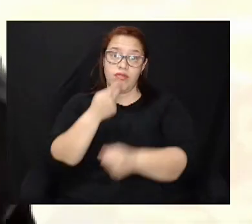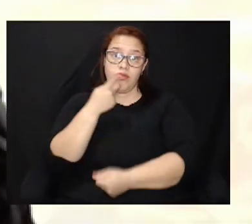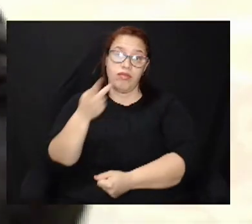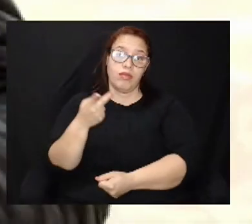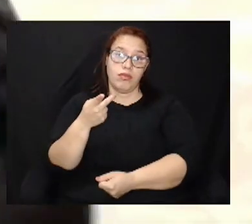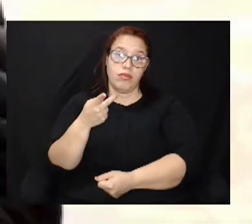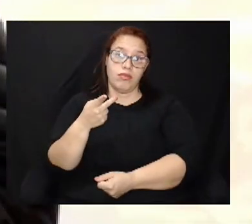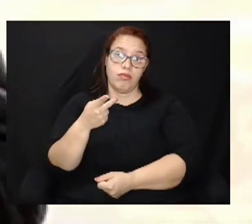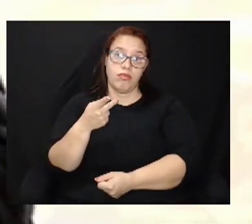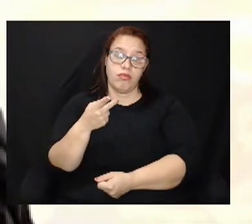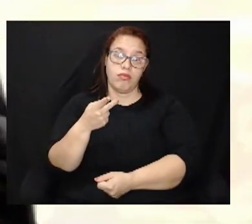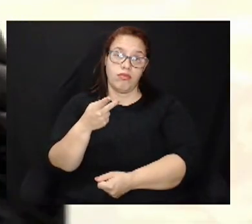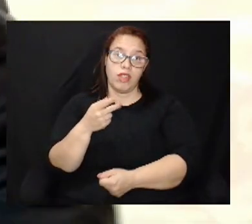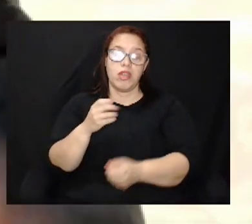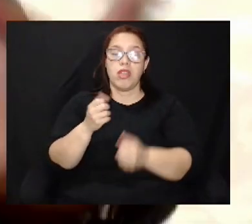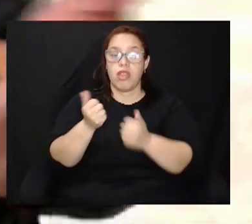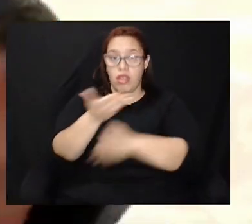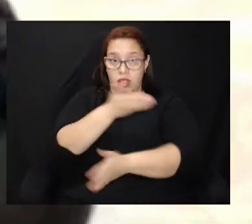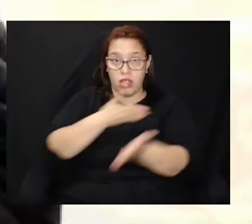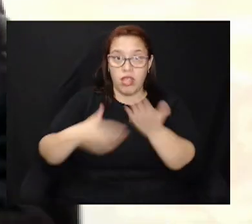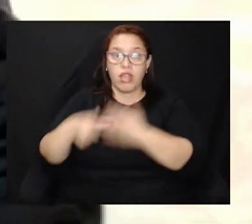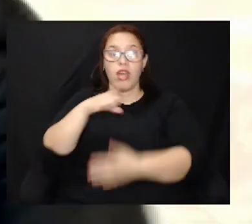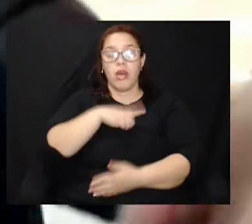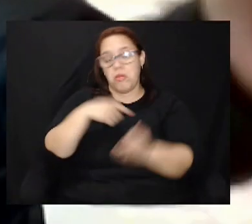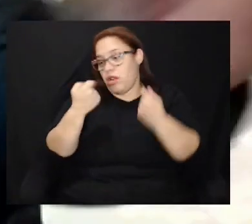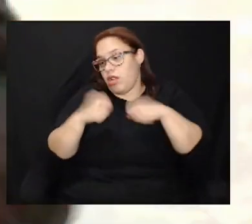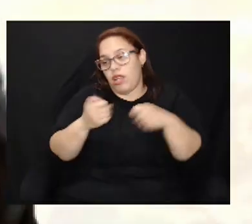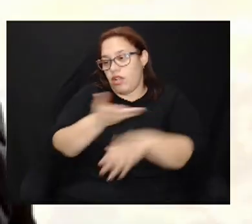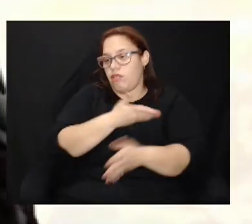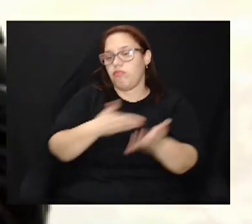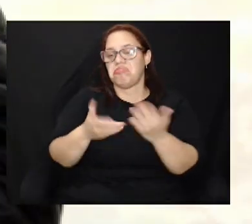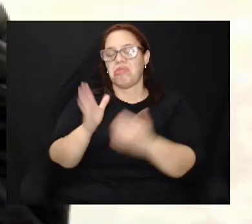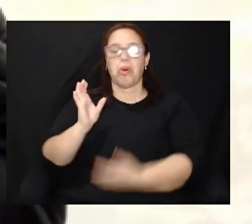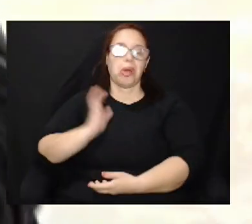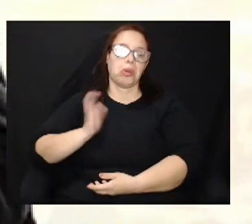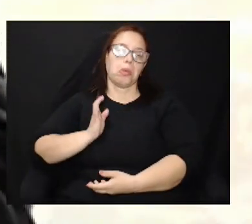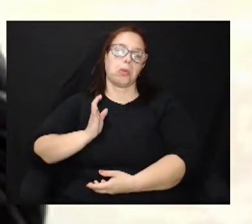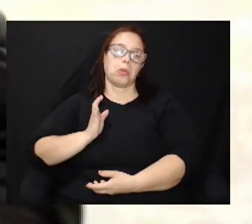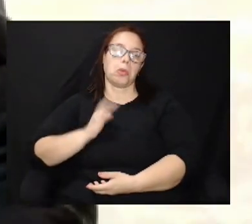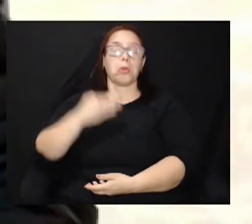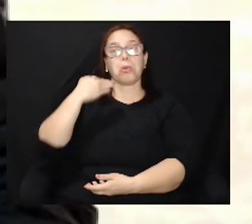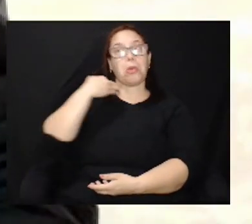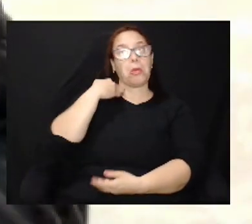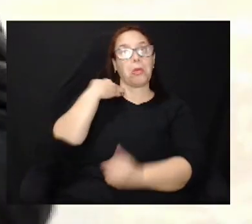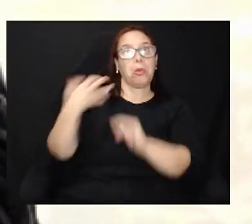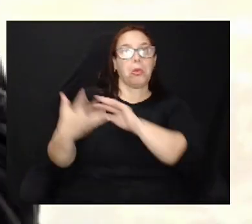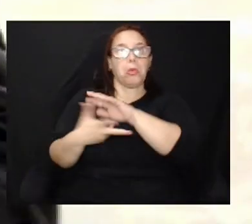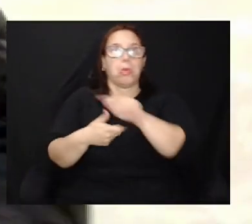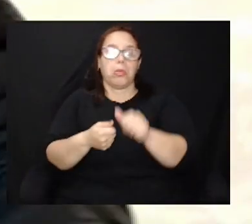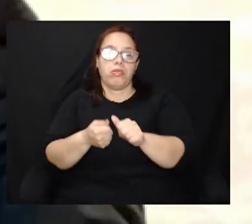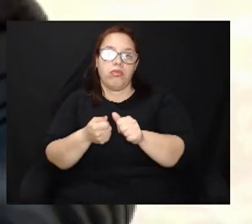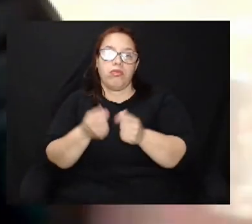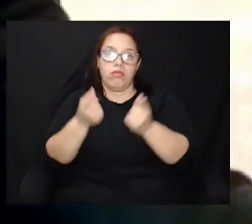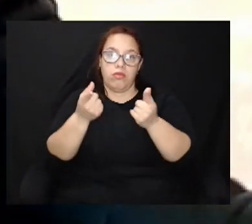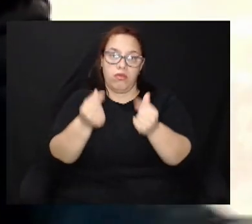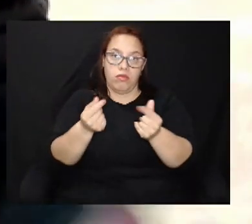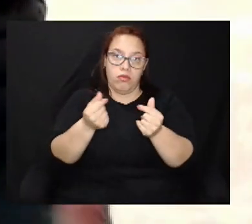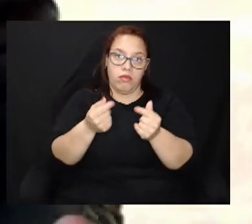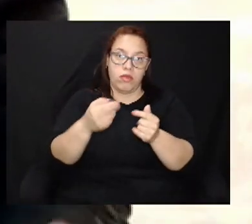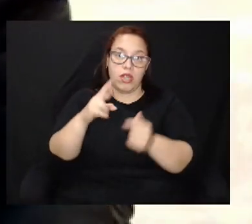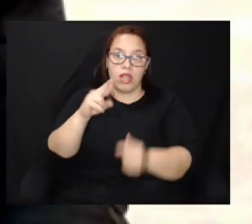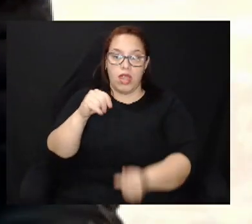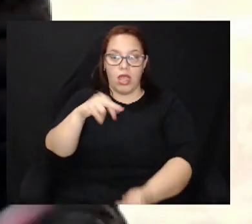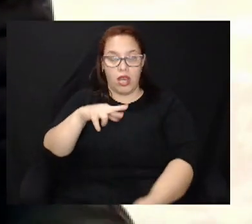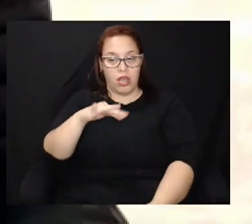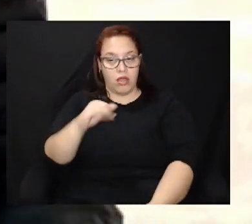a colaborar, temos que colaborar, os ricos. O Banco Mundial vai e quantifica o valor da renúncia, mas não vejo